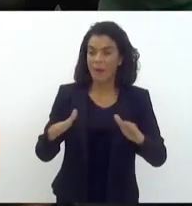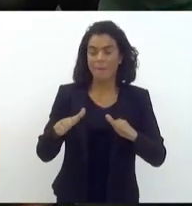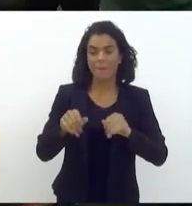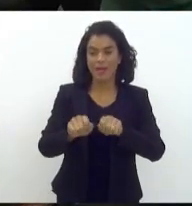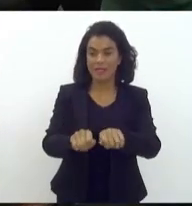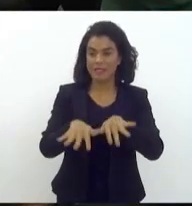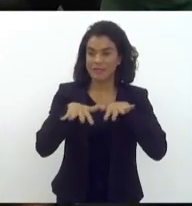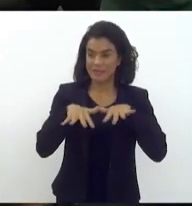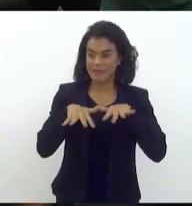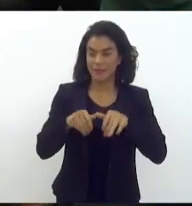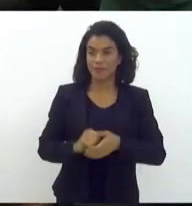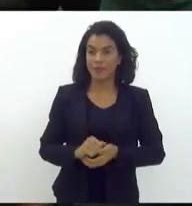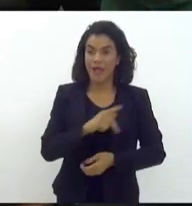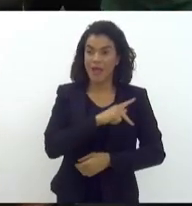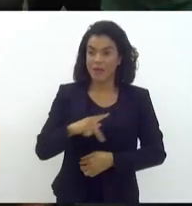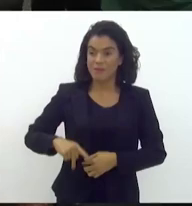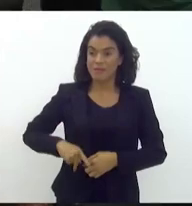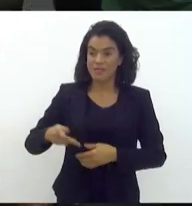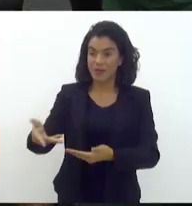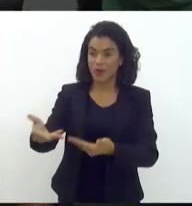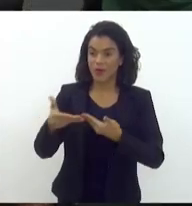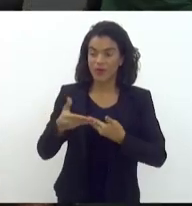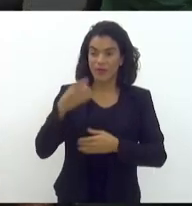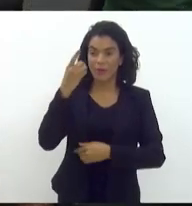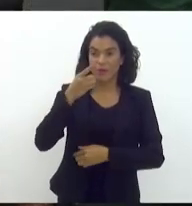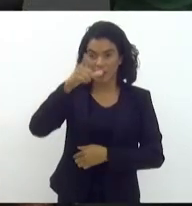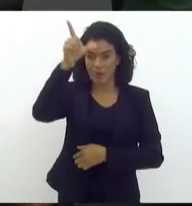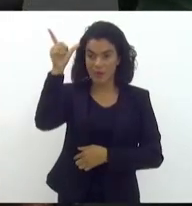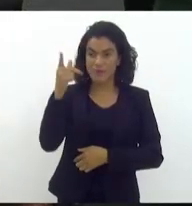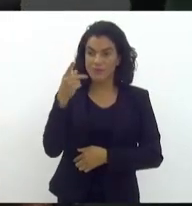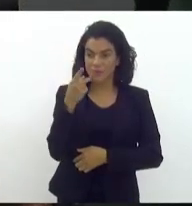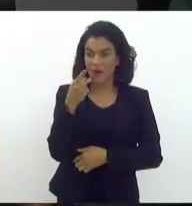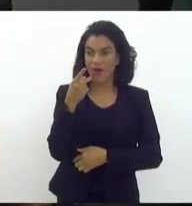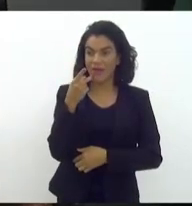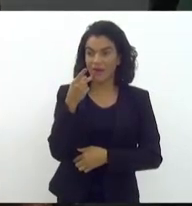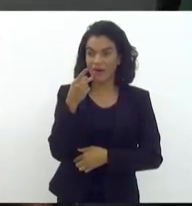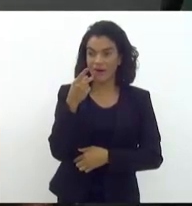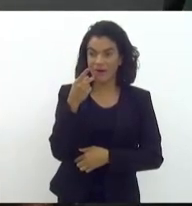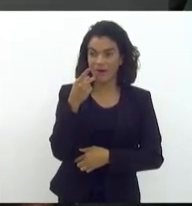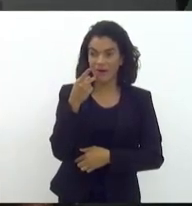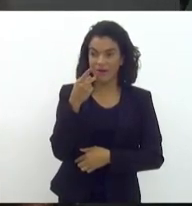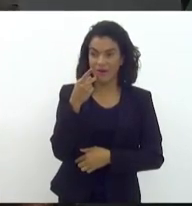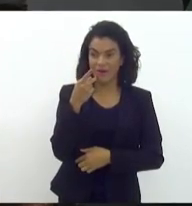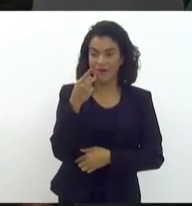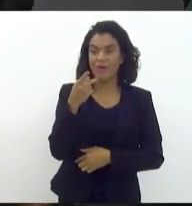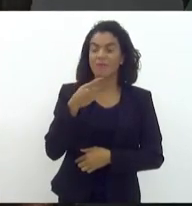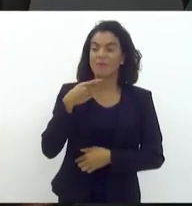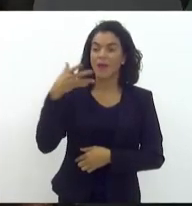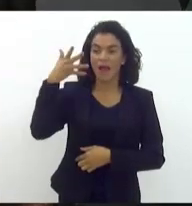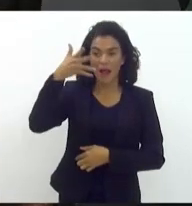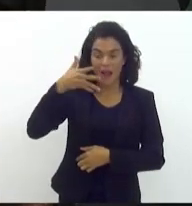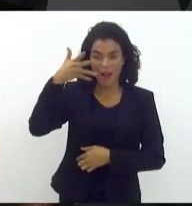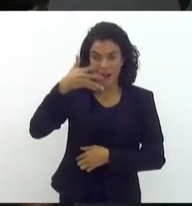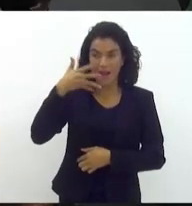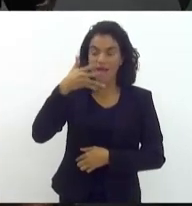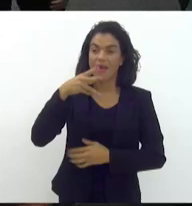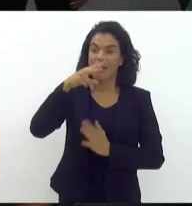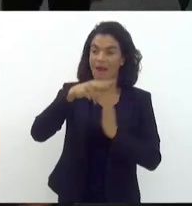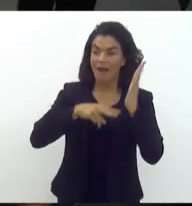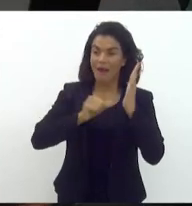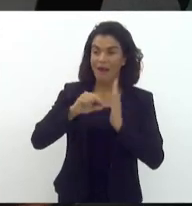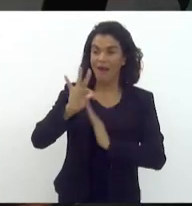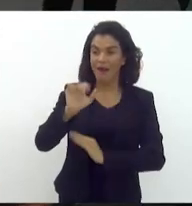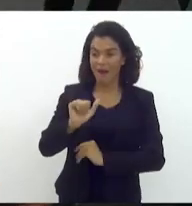a sessão a presidência convida o senhor Deputado Luiz Paulo Correia da Rocha para fazer a leitura da ata da sessão